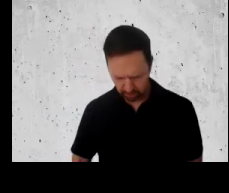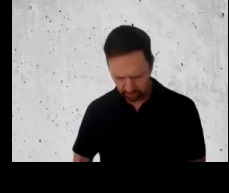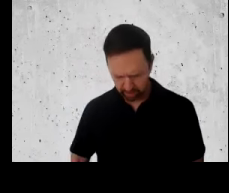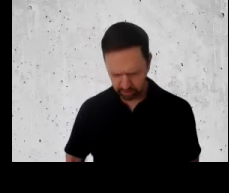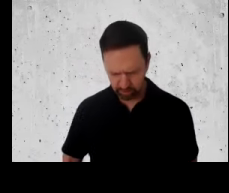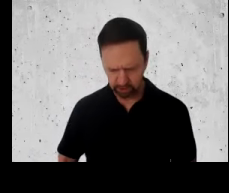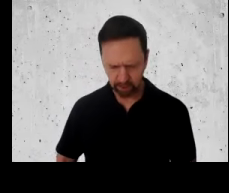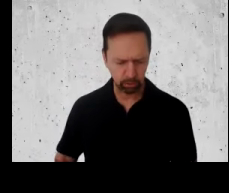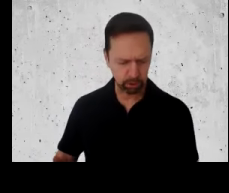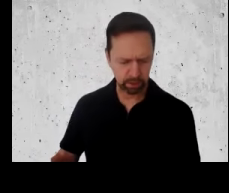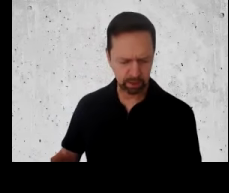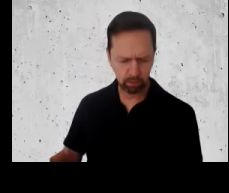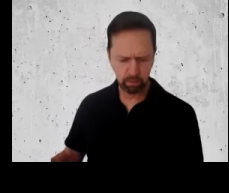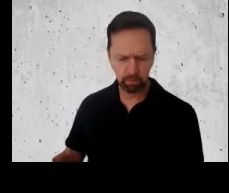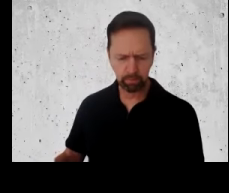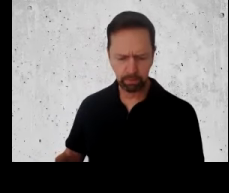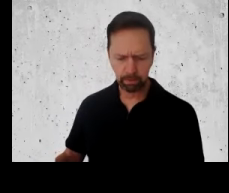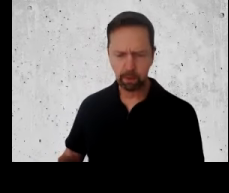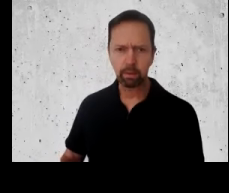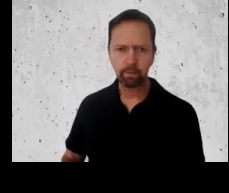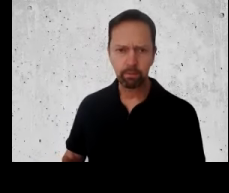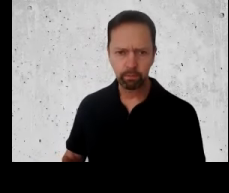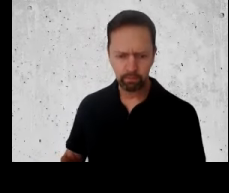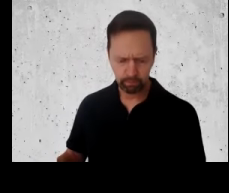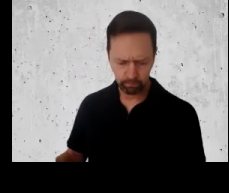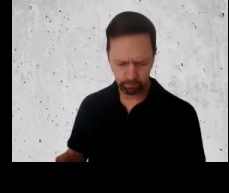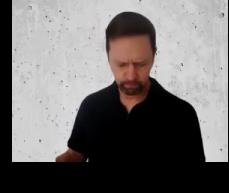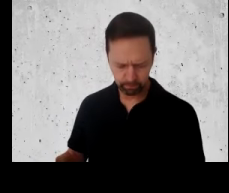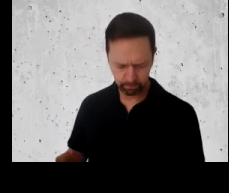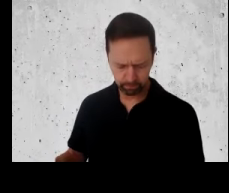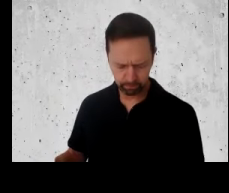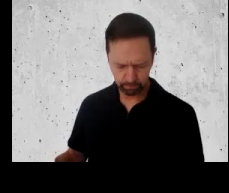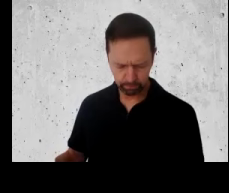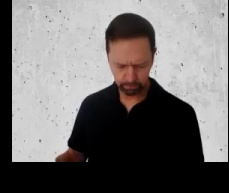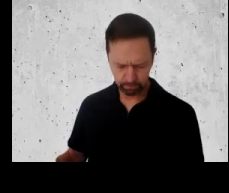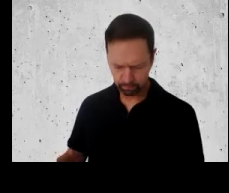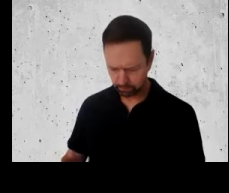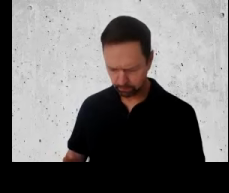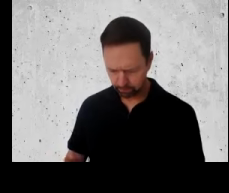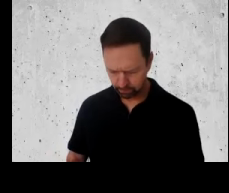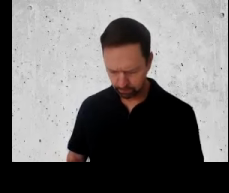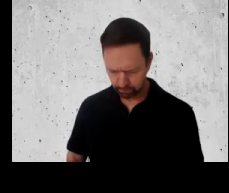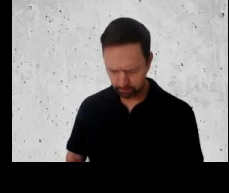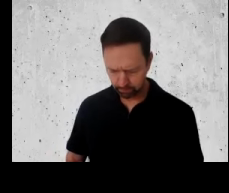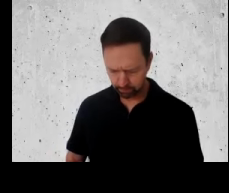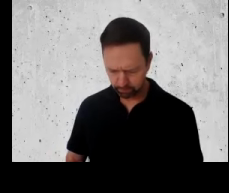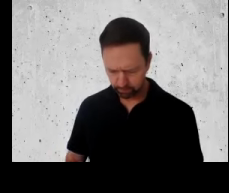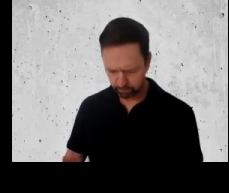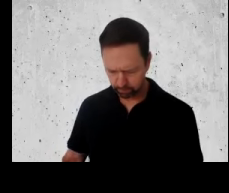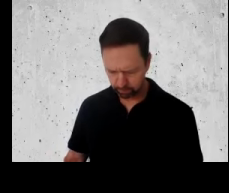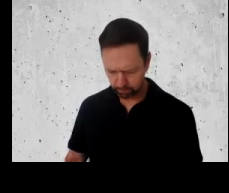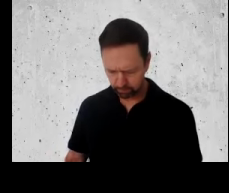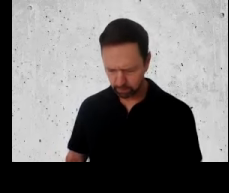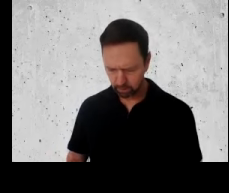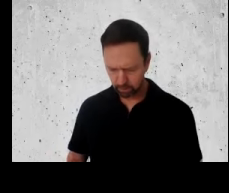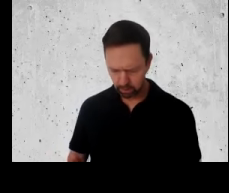Você não está na minha lista. Você é aluno especial? Não, eu sou aluno regular. Acontece que eu tive um problema aí na matrícula. Eu fiz a